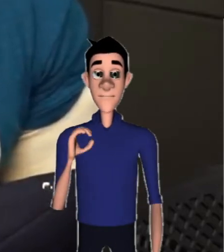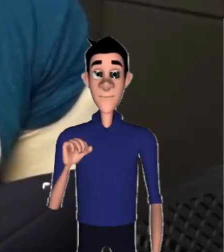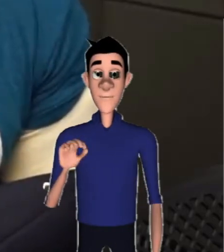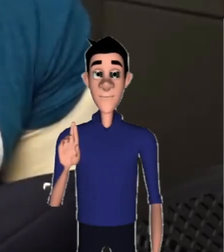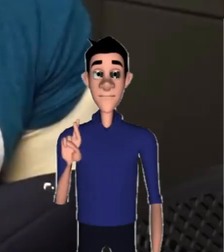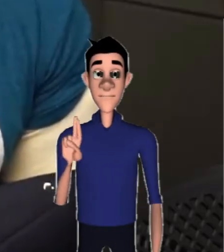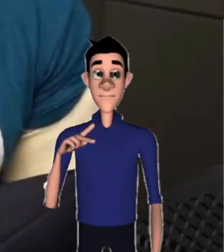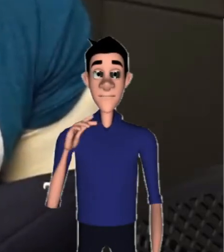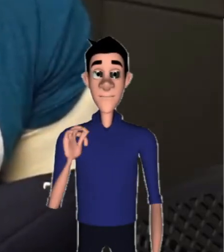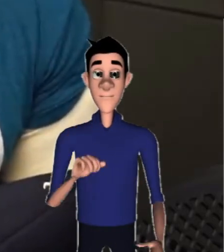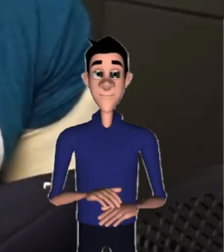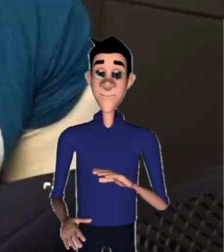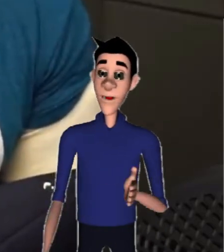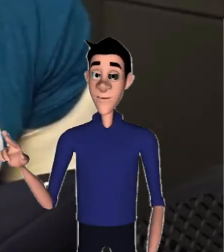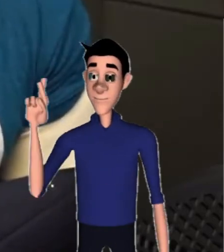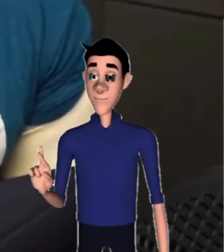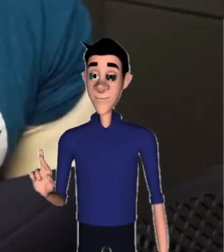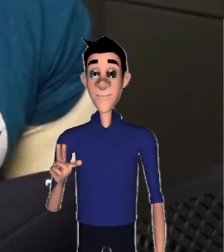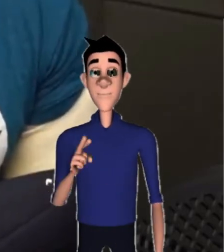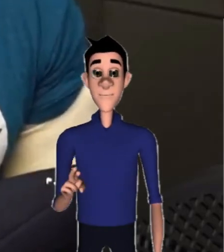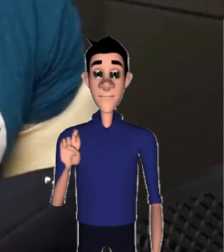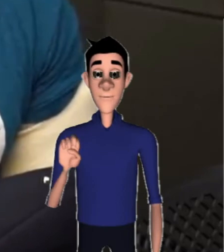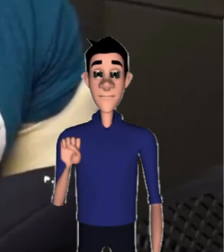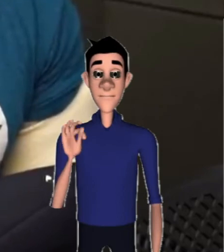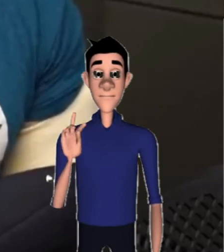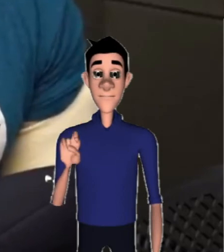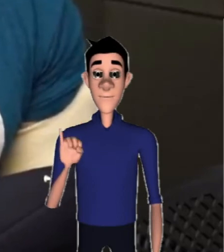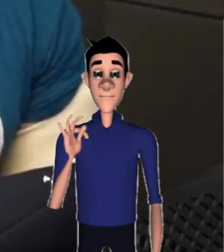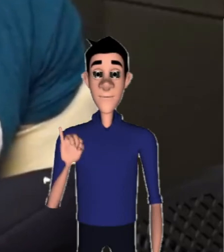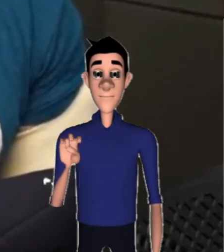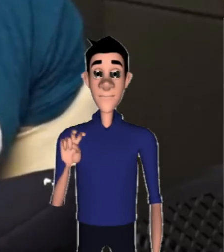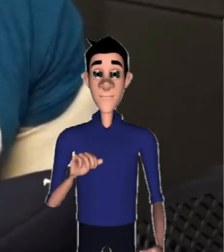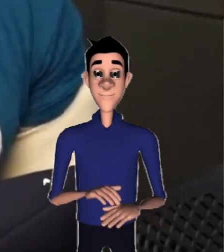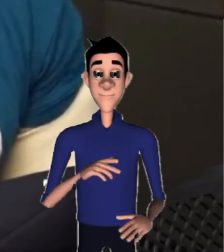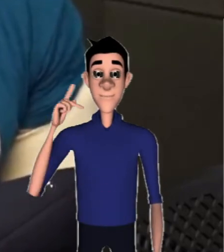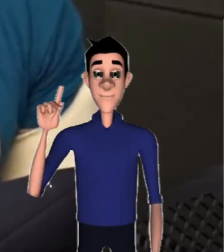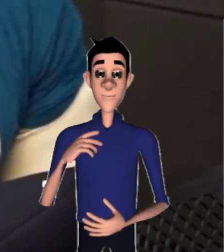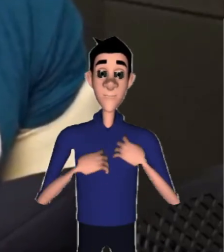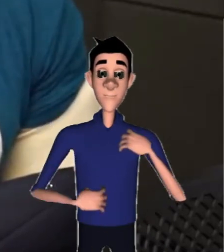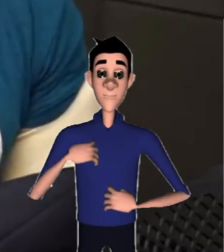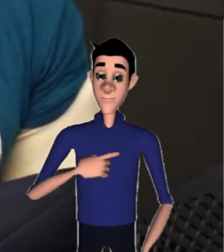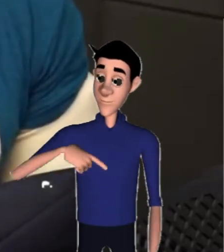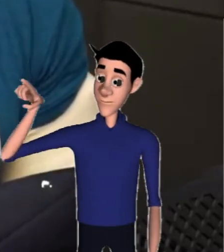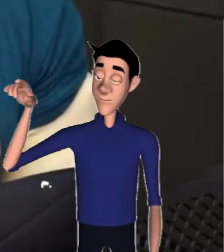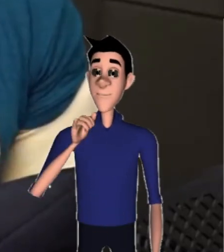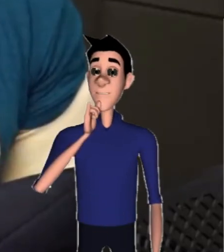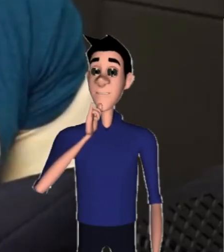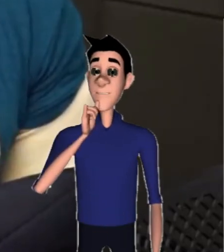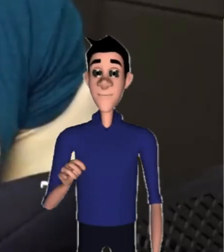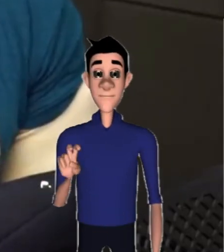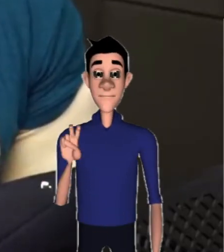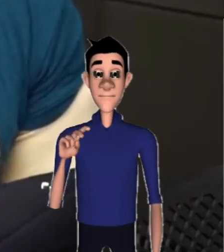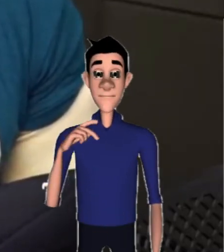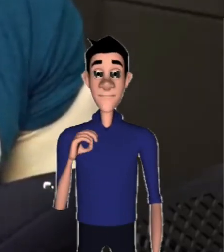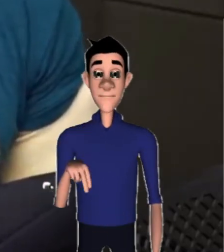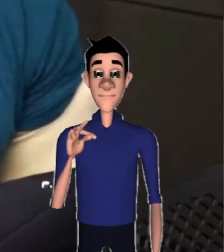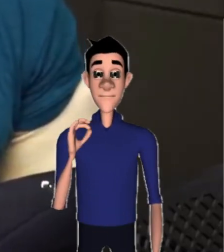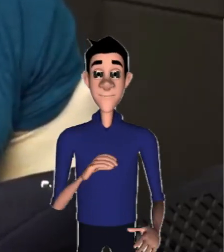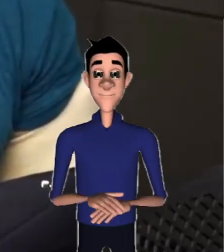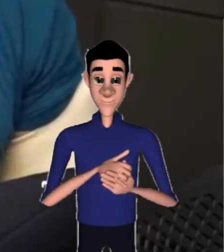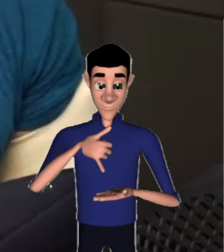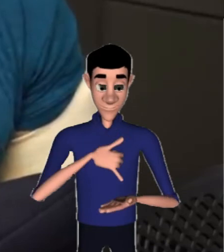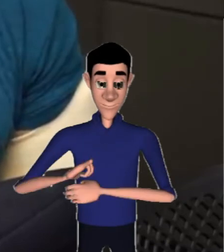você já detona a sua função metabólica. Então por isso quando o nutricionista ele faz a abordagem do paciente, ele nunca começa com a restrição, ele começa